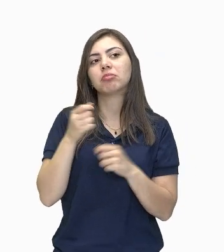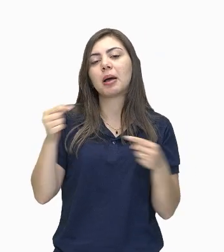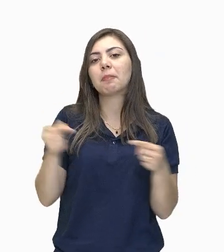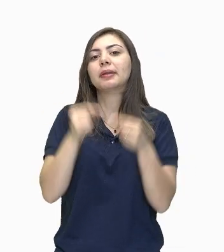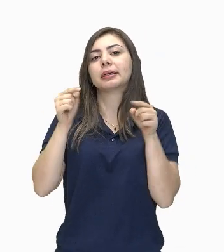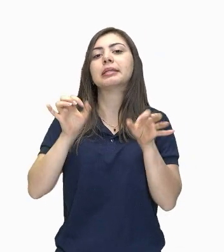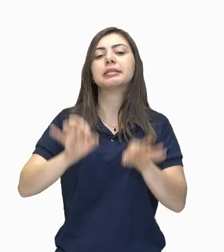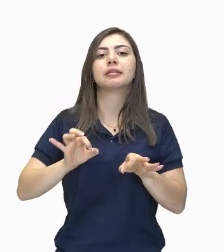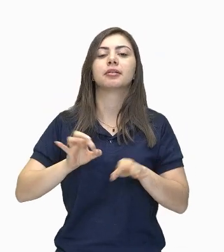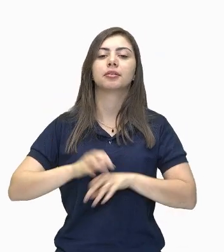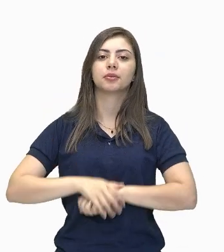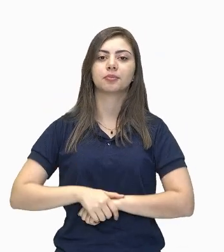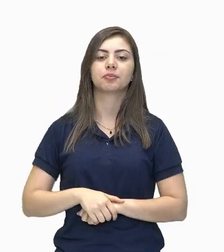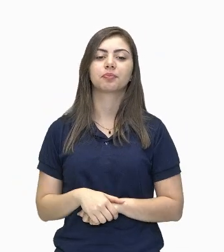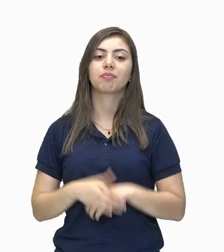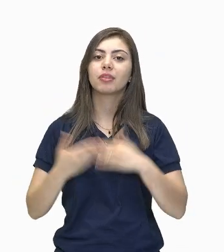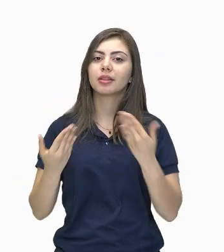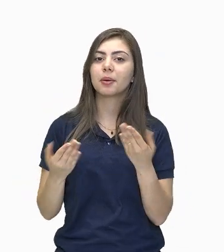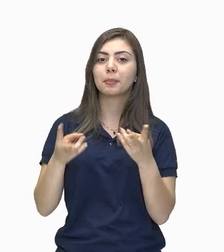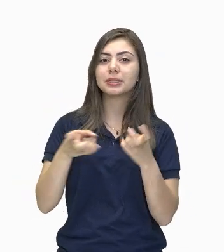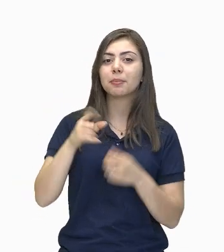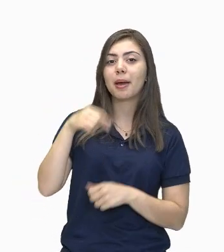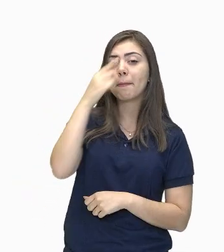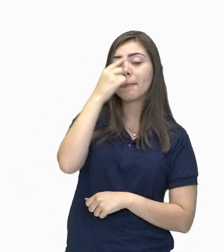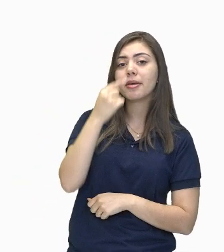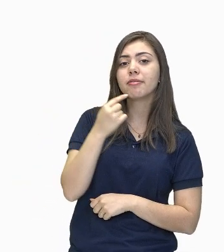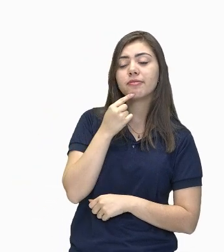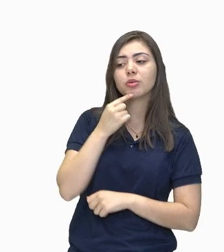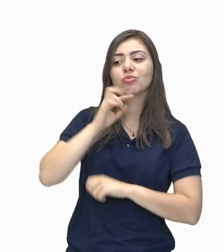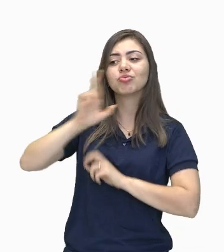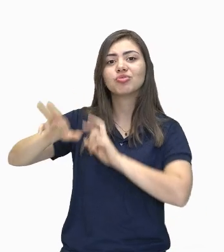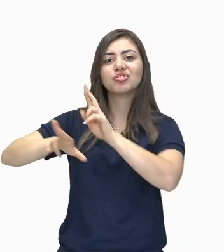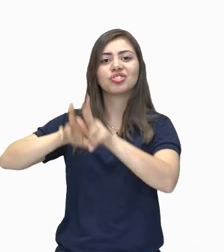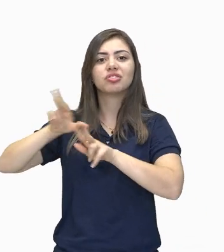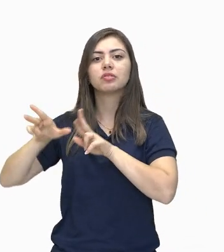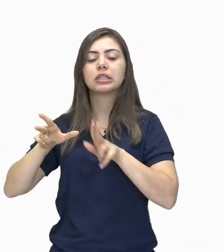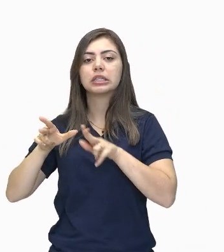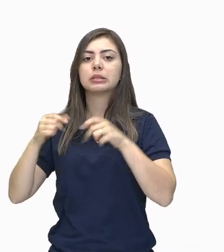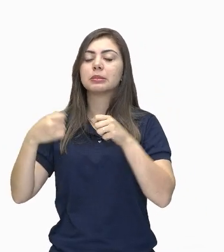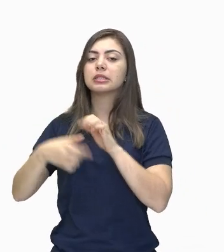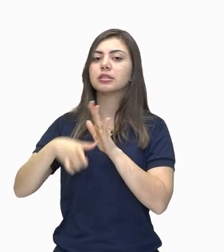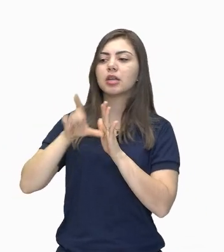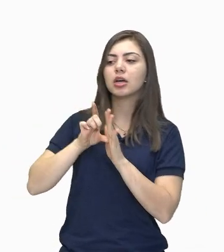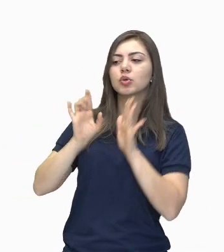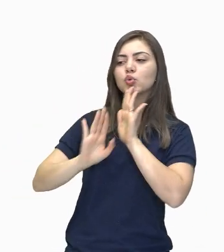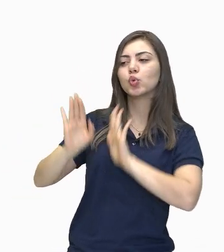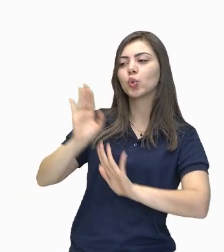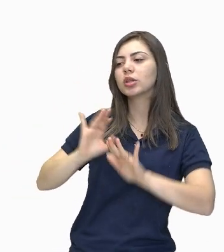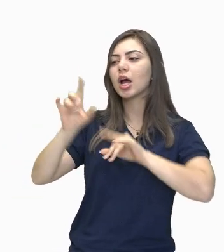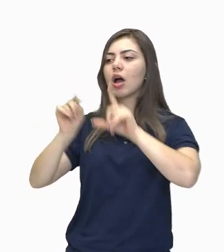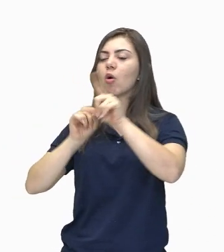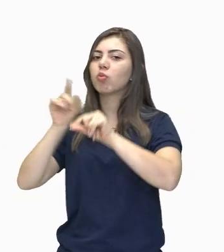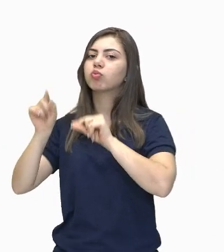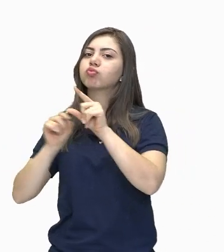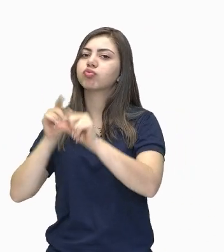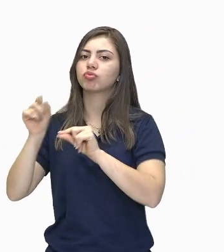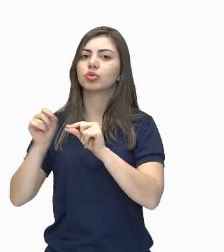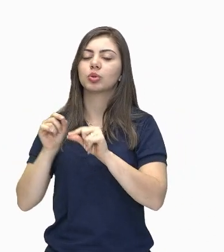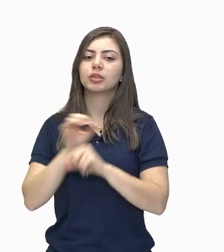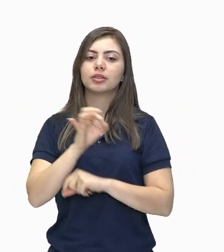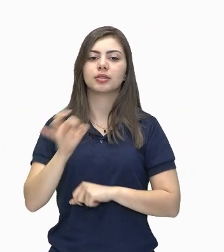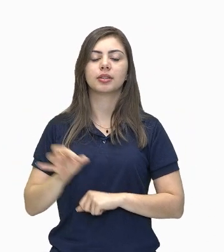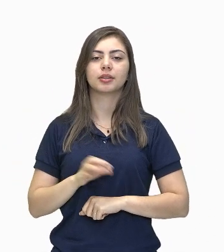Então são perfis, né, que a gente procura abordar,